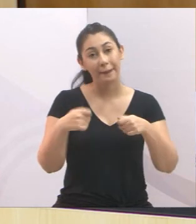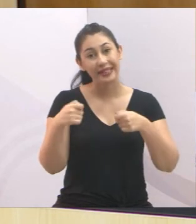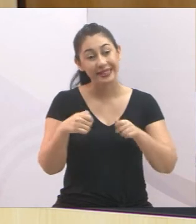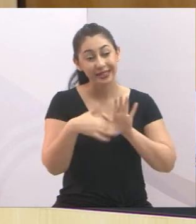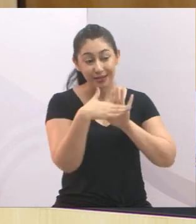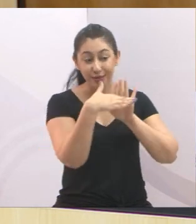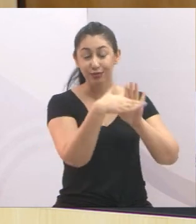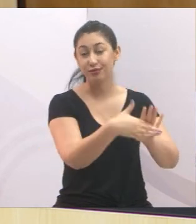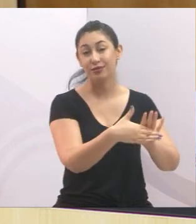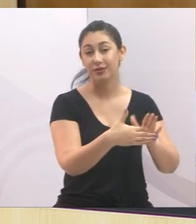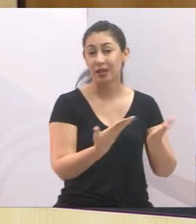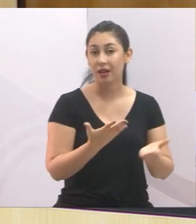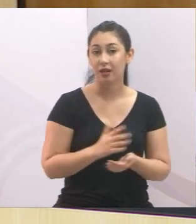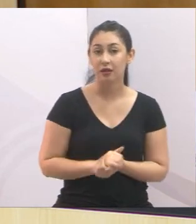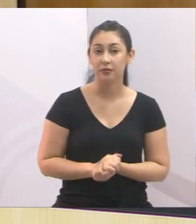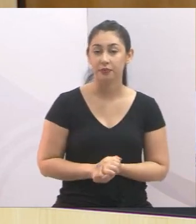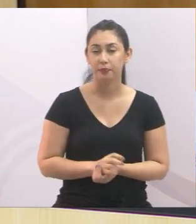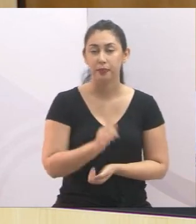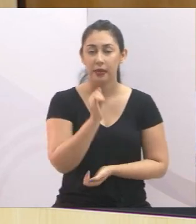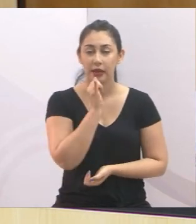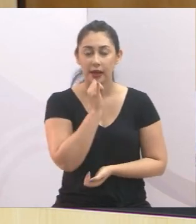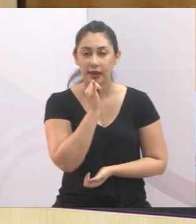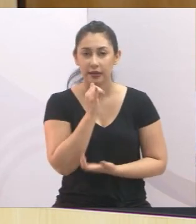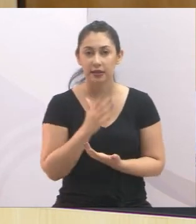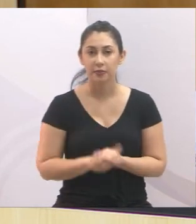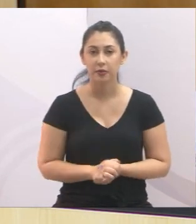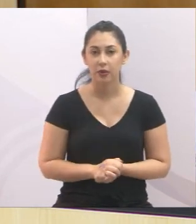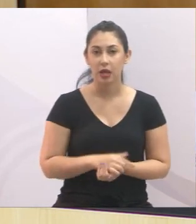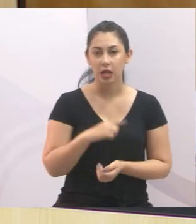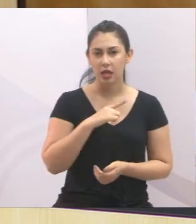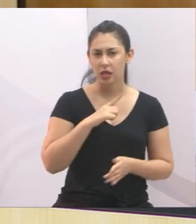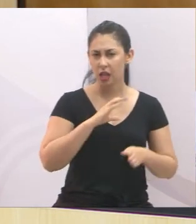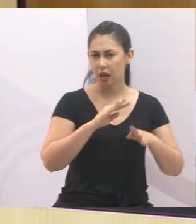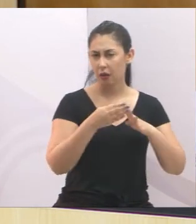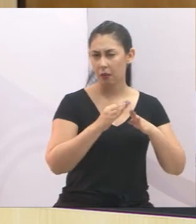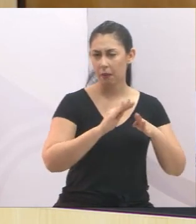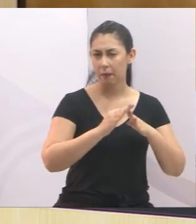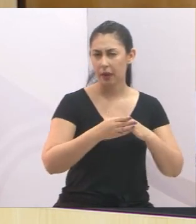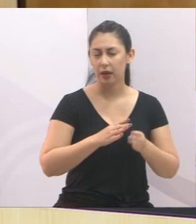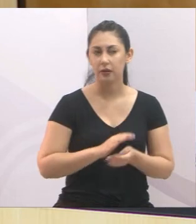sem o quadrante de incêndio. Por exemplo, bairro Santo Antônio da Boa Vista,